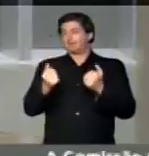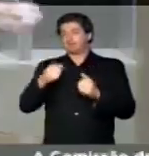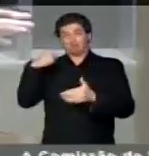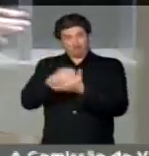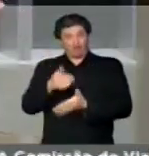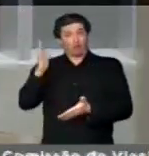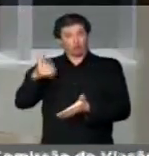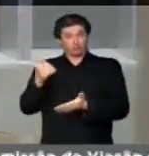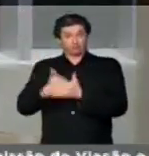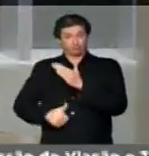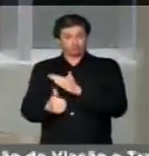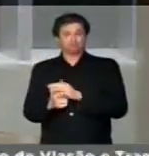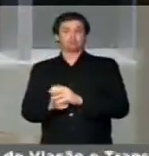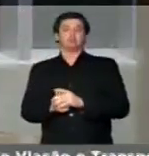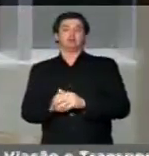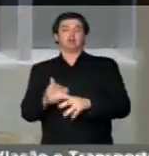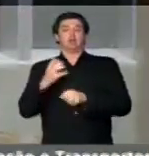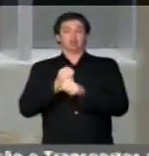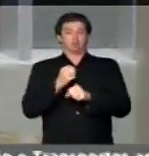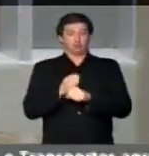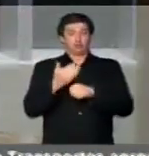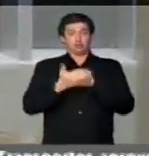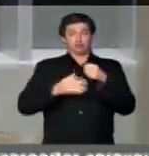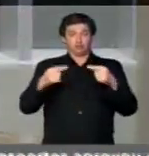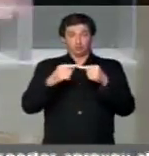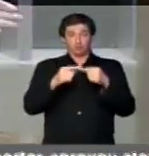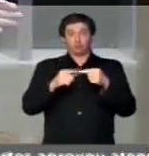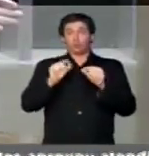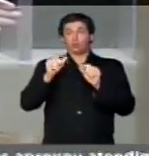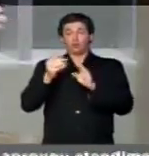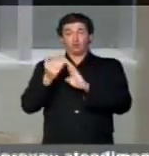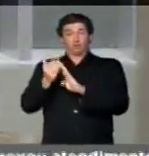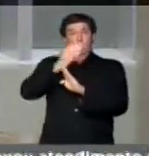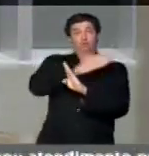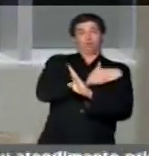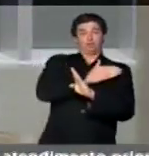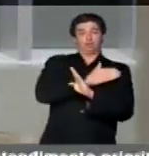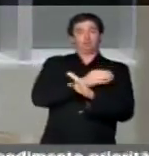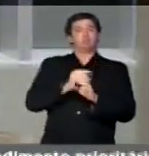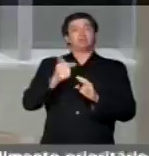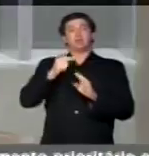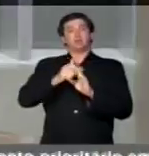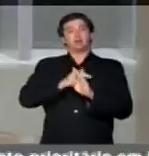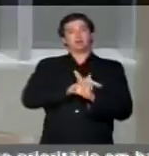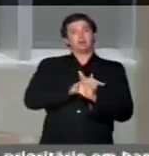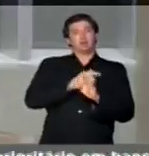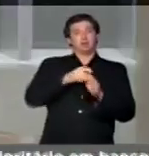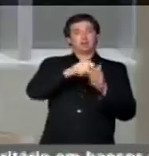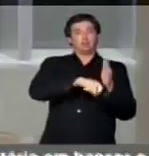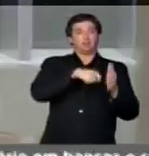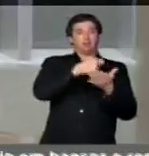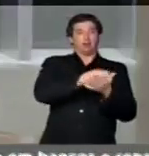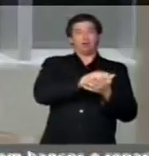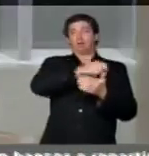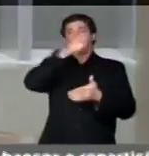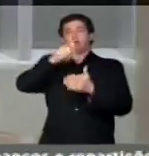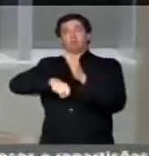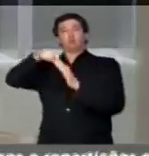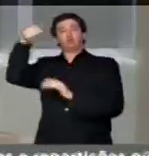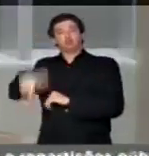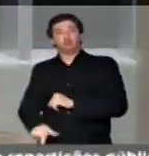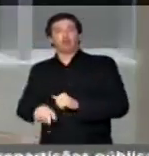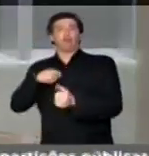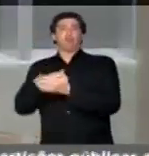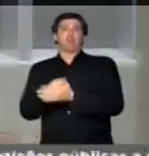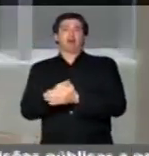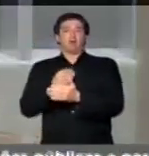paga na fonte, já foi calculado com base no estoque anterior, que ela não seja bitributada. Então, isso é